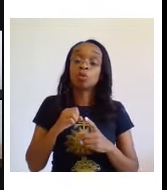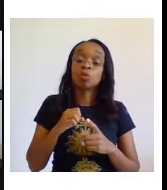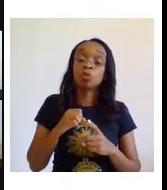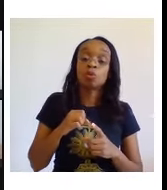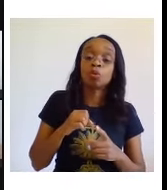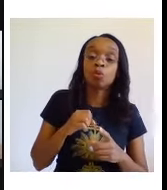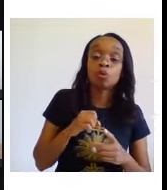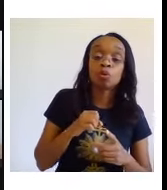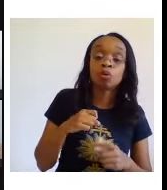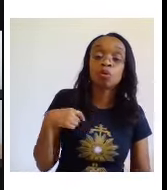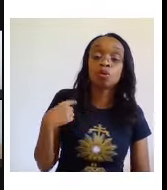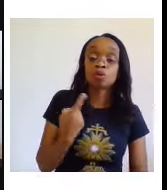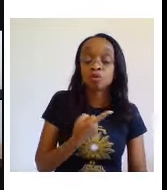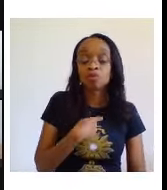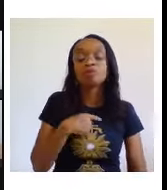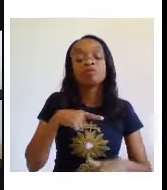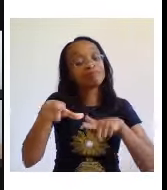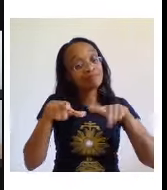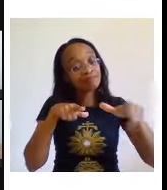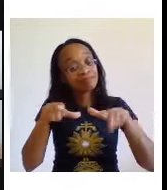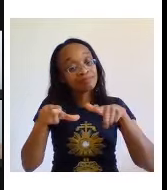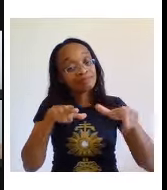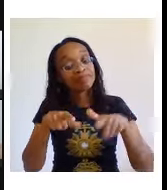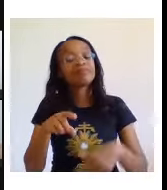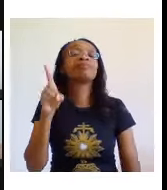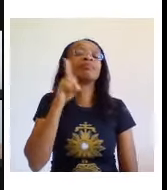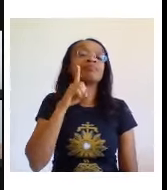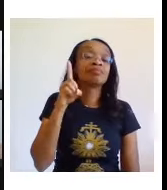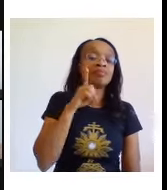é assim que a gente trabalha diariamente.